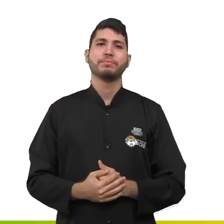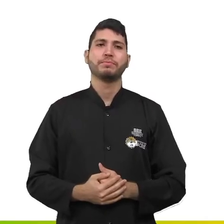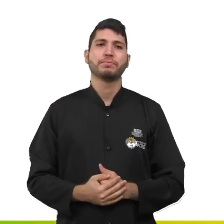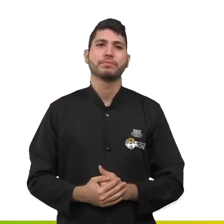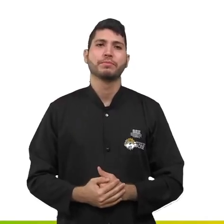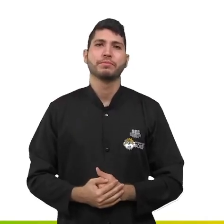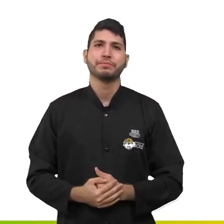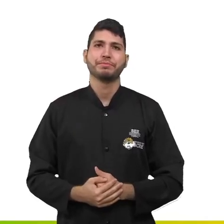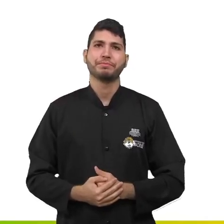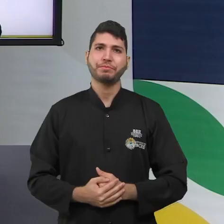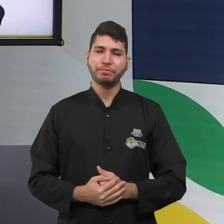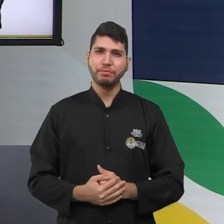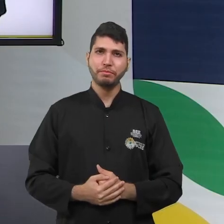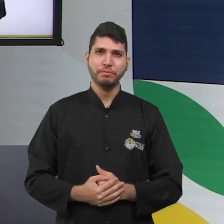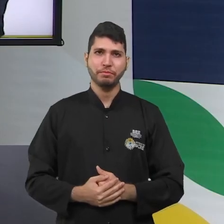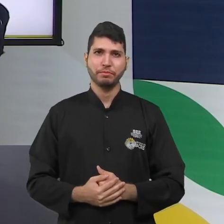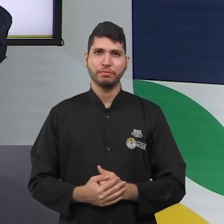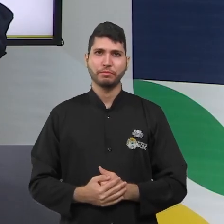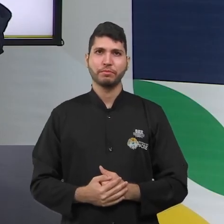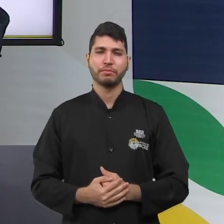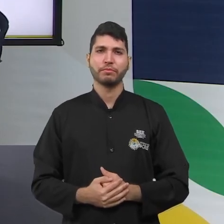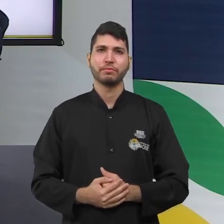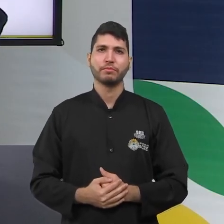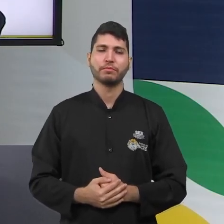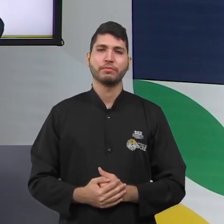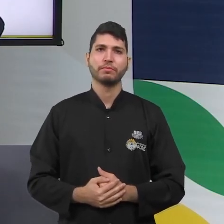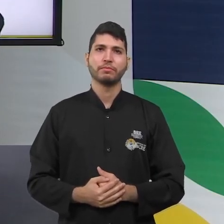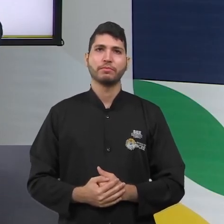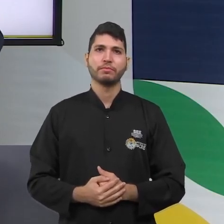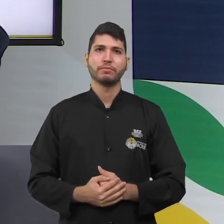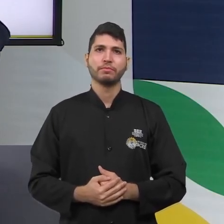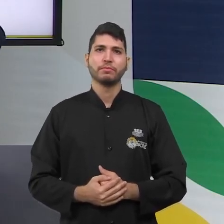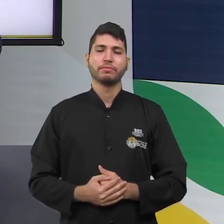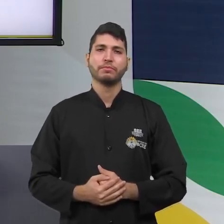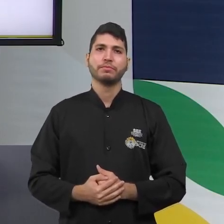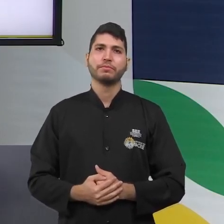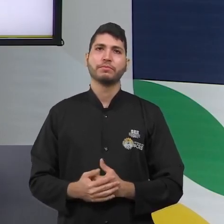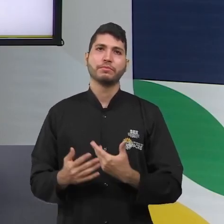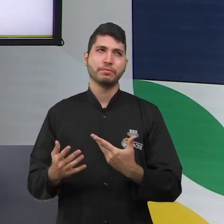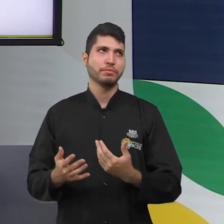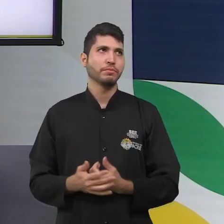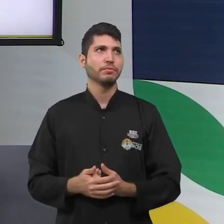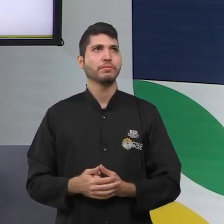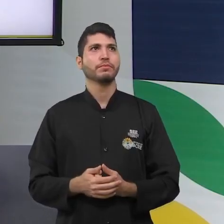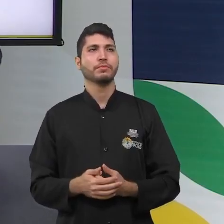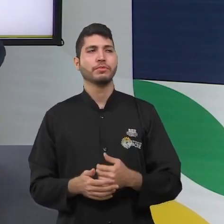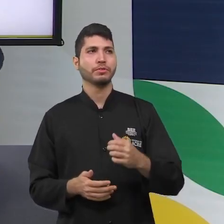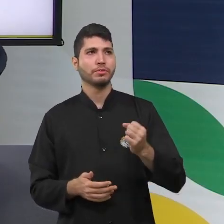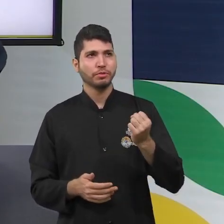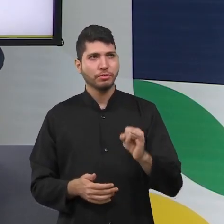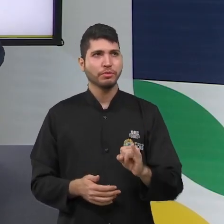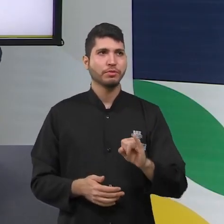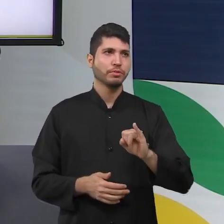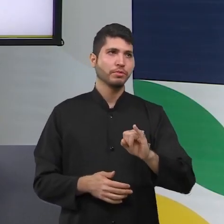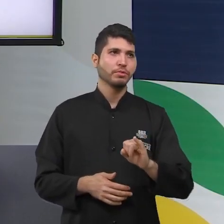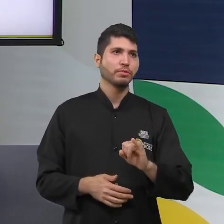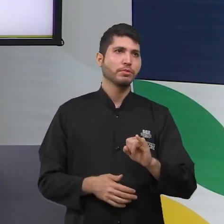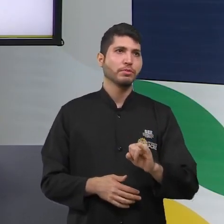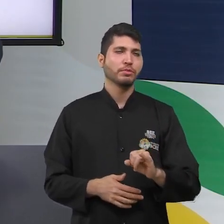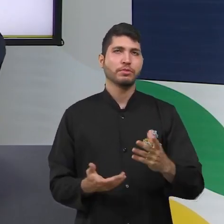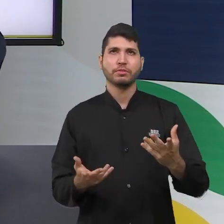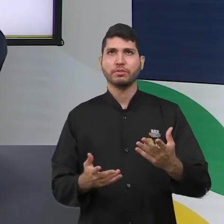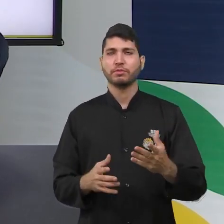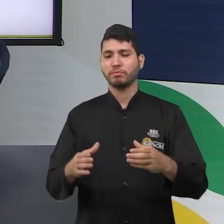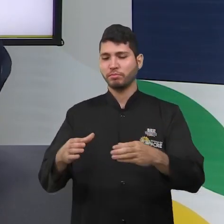só contextualizar rapidamente. A partir do momento em que foi ofertado a uma comunidade que tinha altos índices de violência e tudo mais,